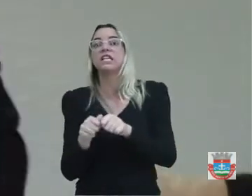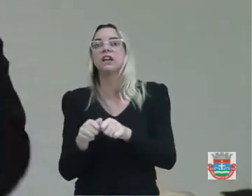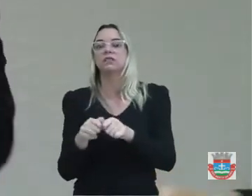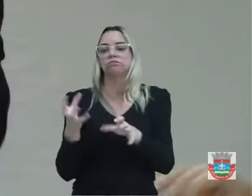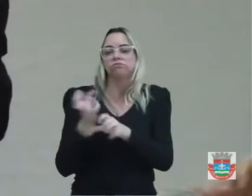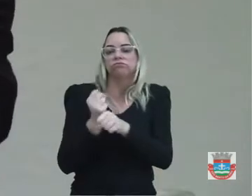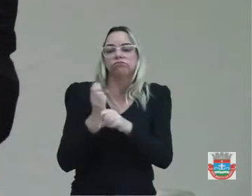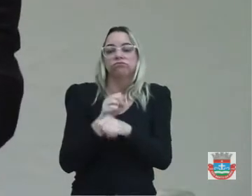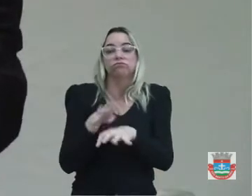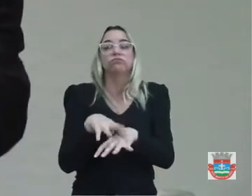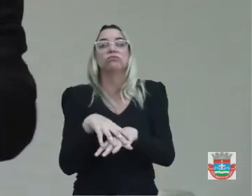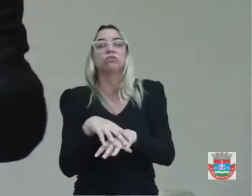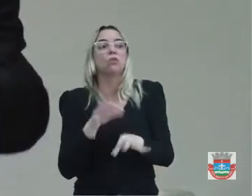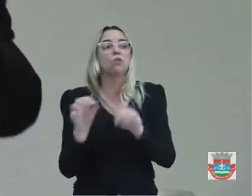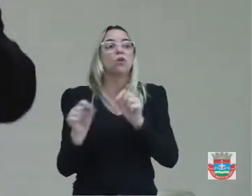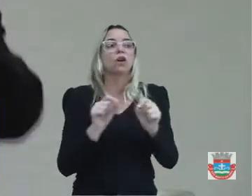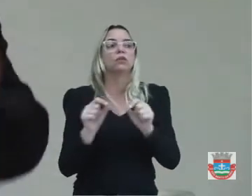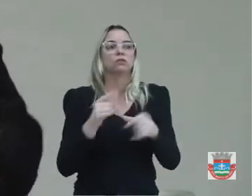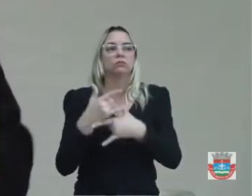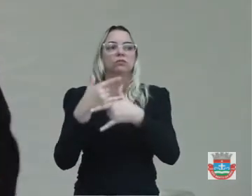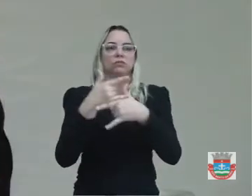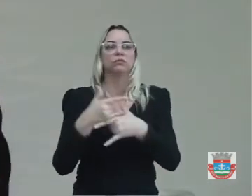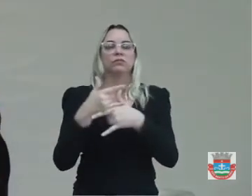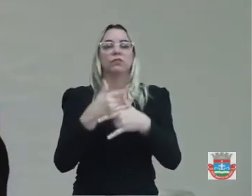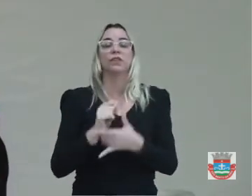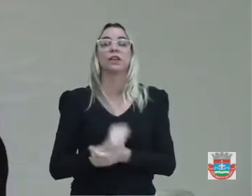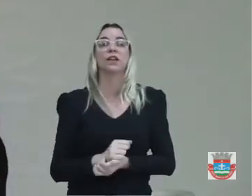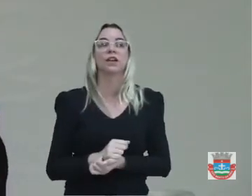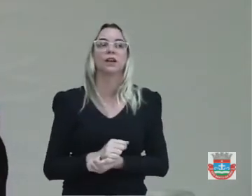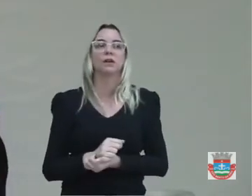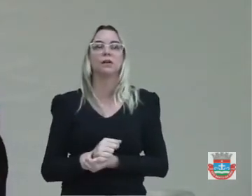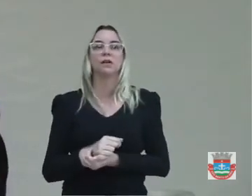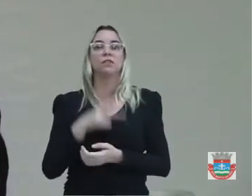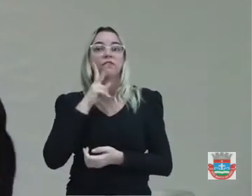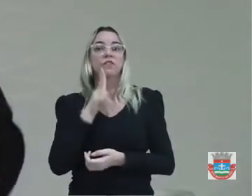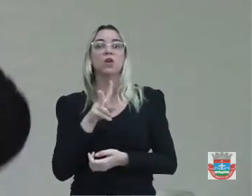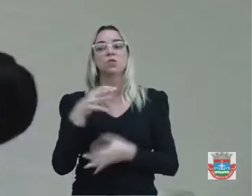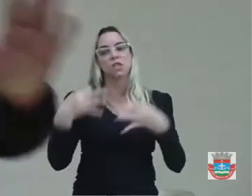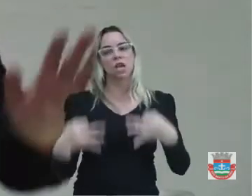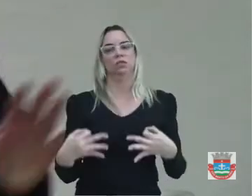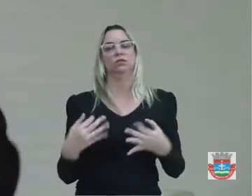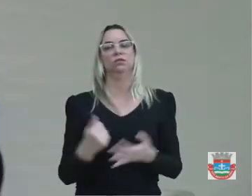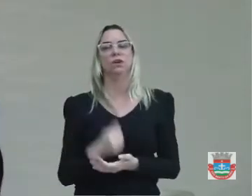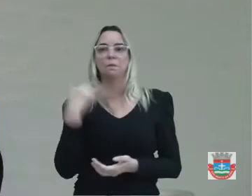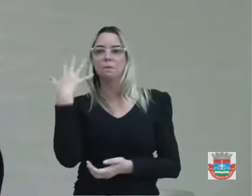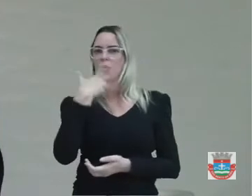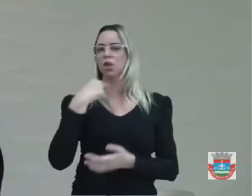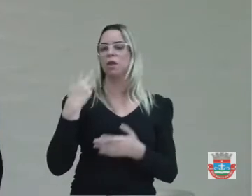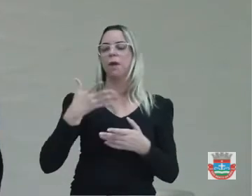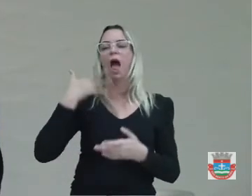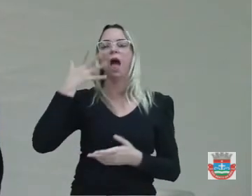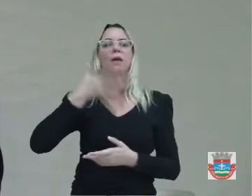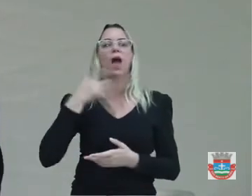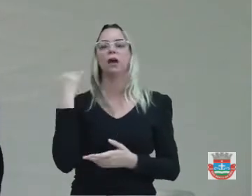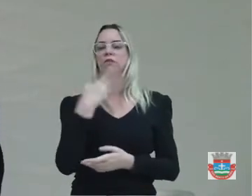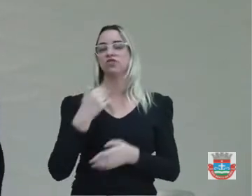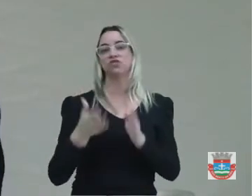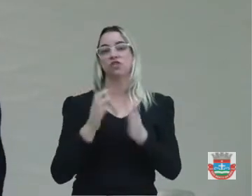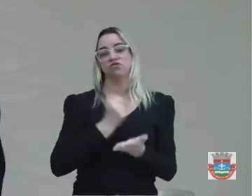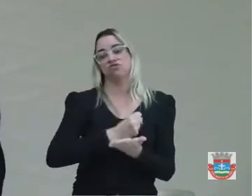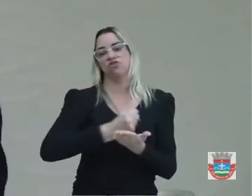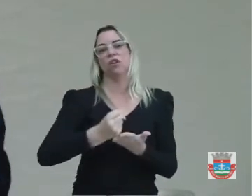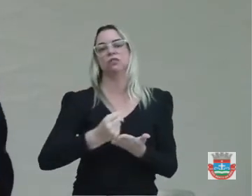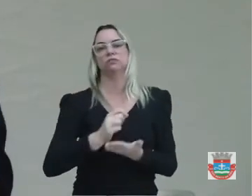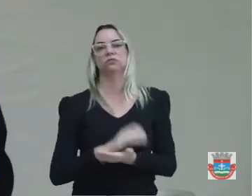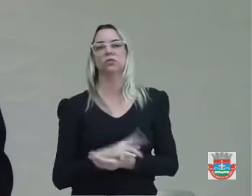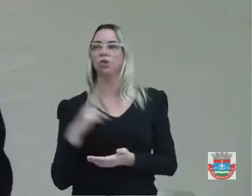contas para quando a live estiver sendo feita, a gente mostrar o contrário. O negócio de conversa bonita já passou. Vamos